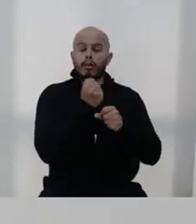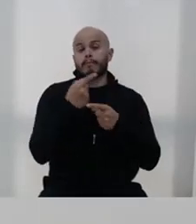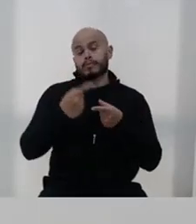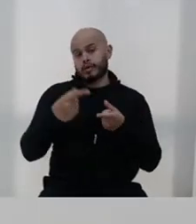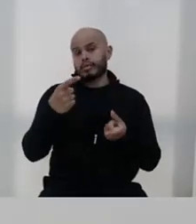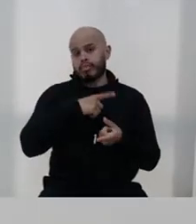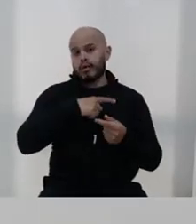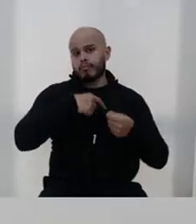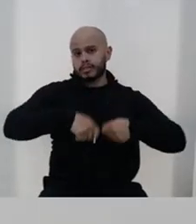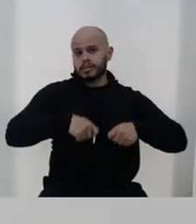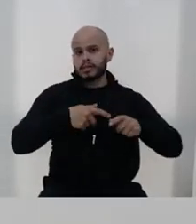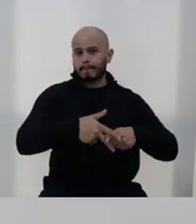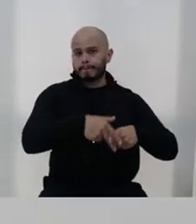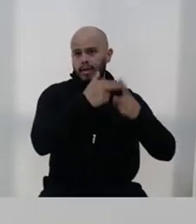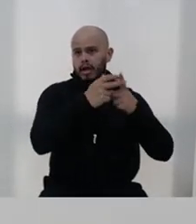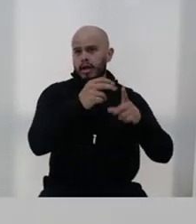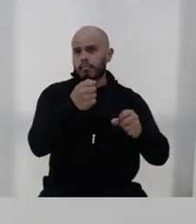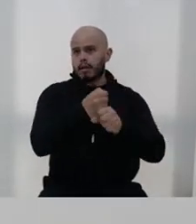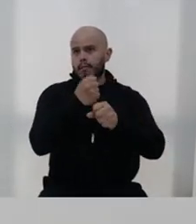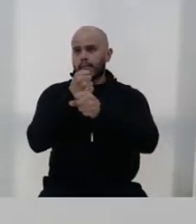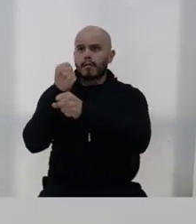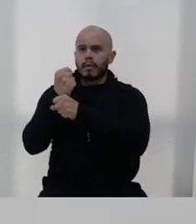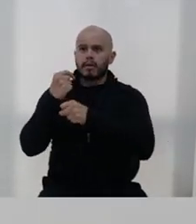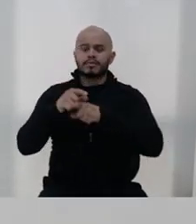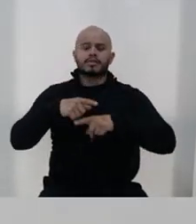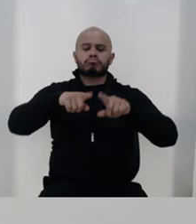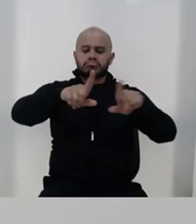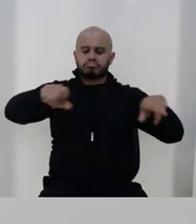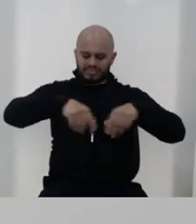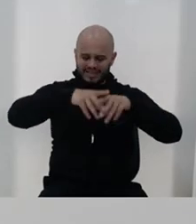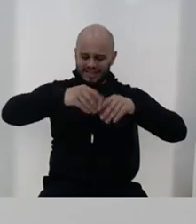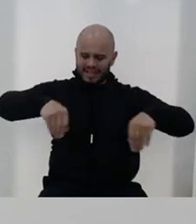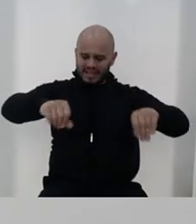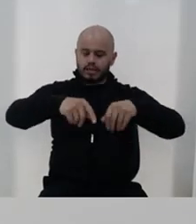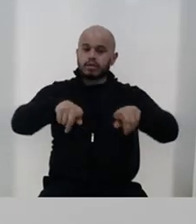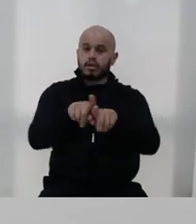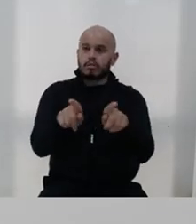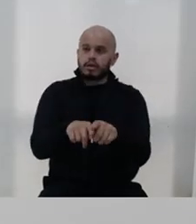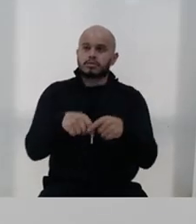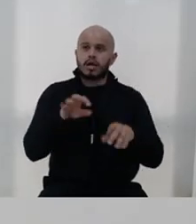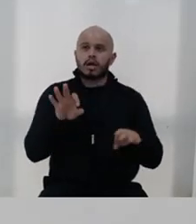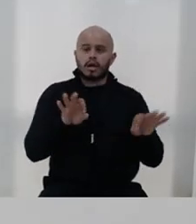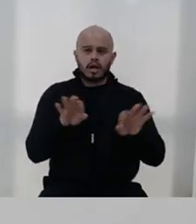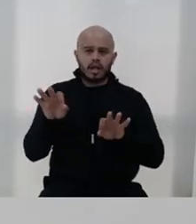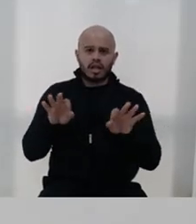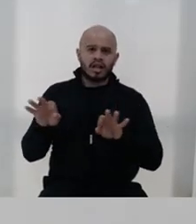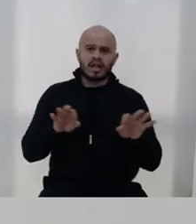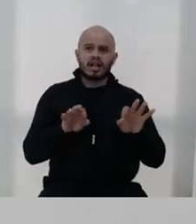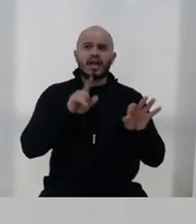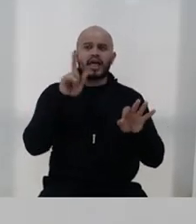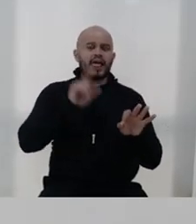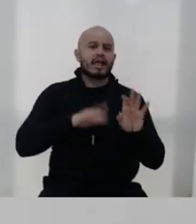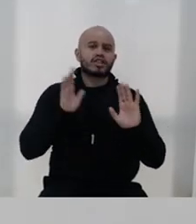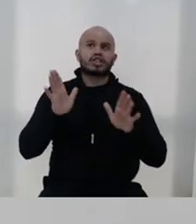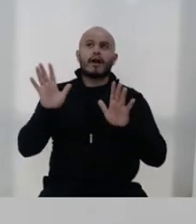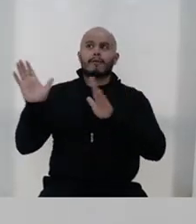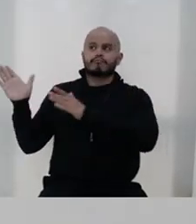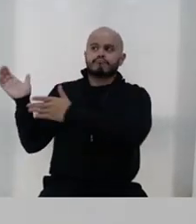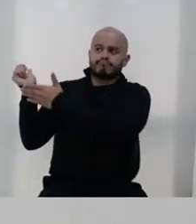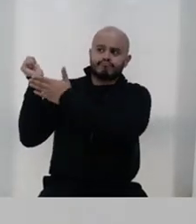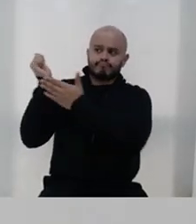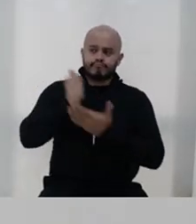necessidade de além do terreno, de uma organização, né? Apesar de ser um módulo pré-fabricado,